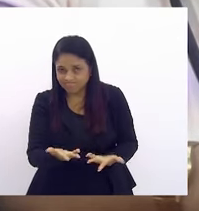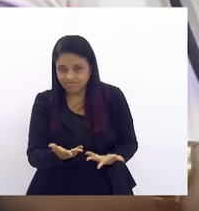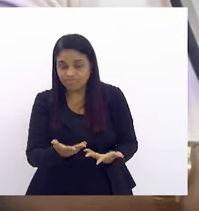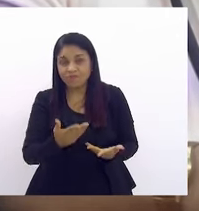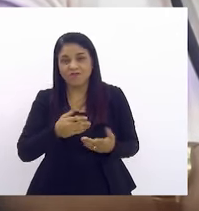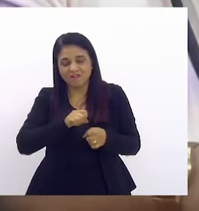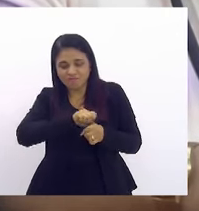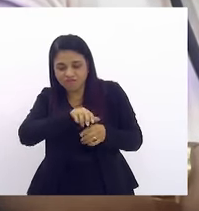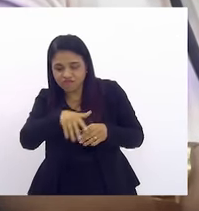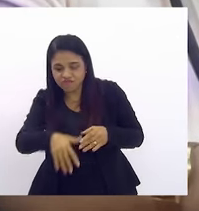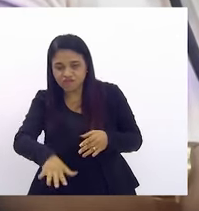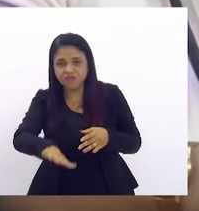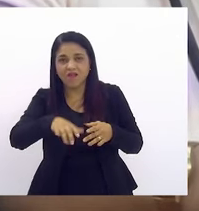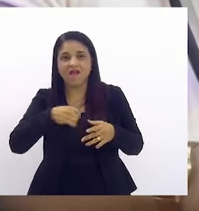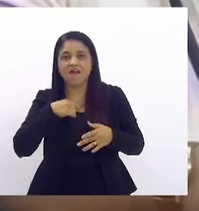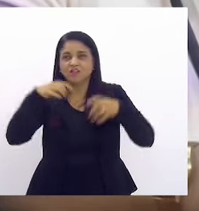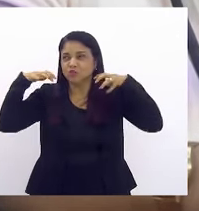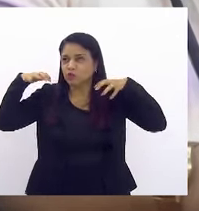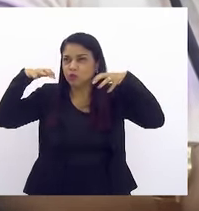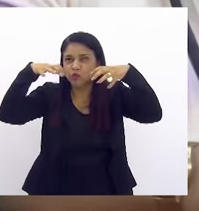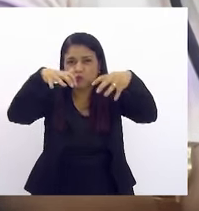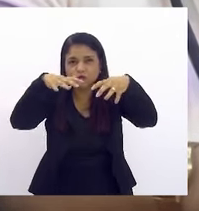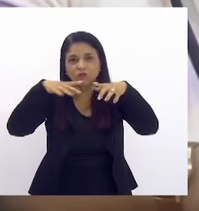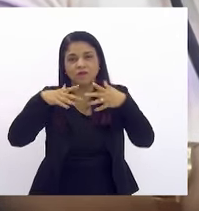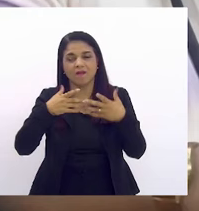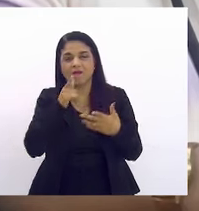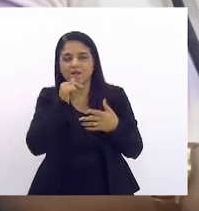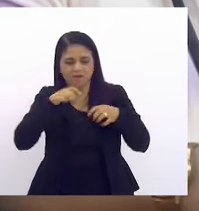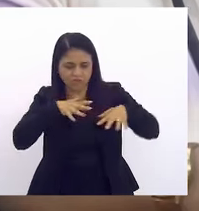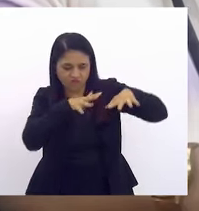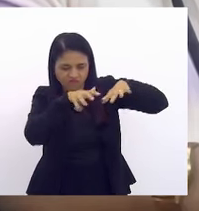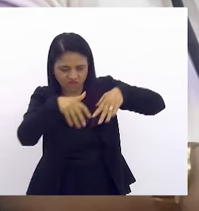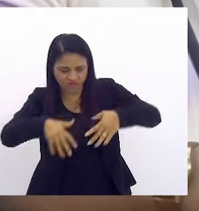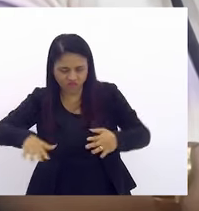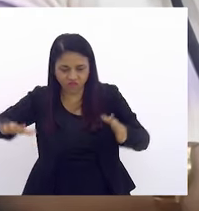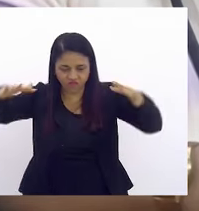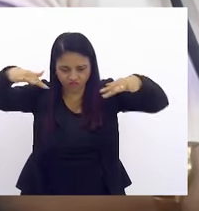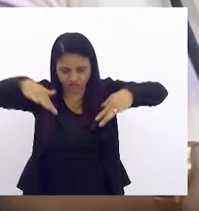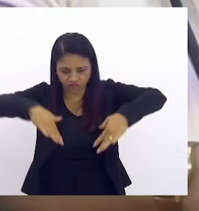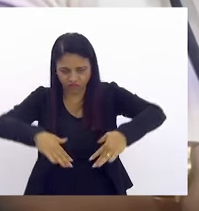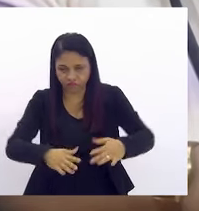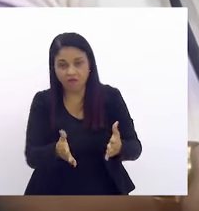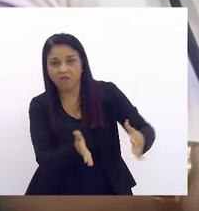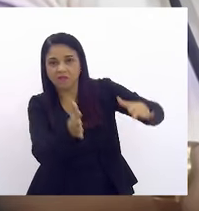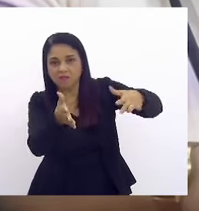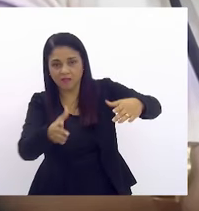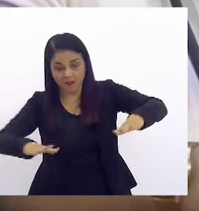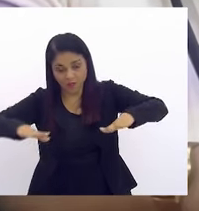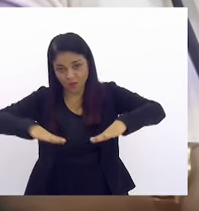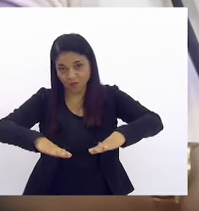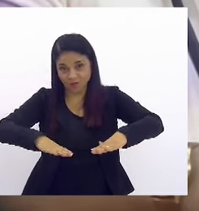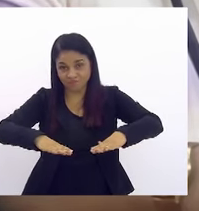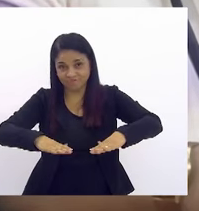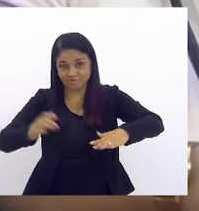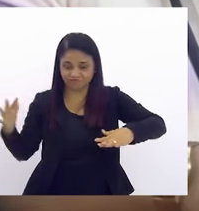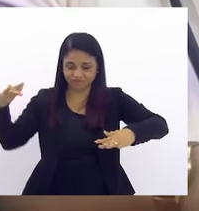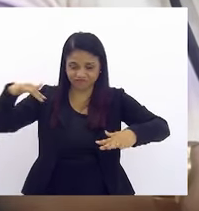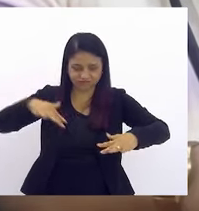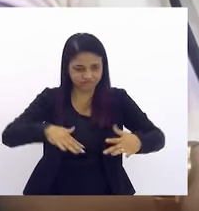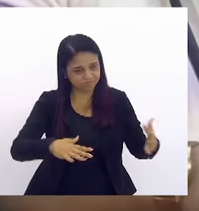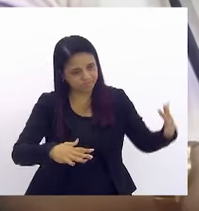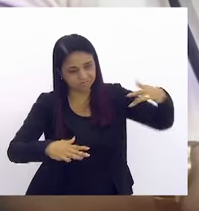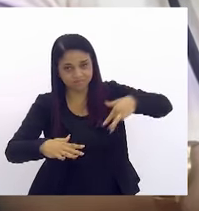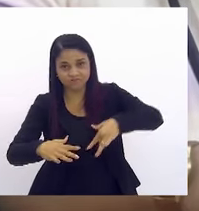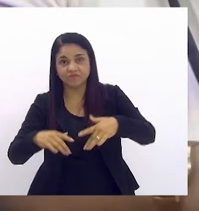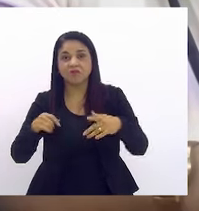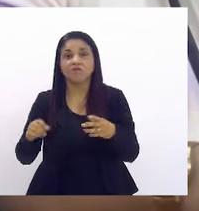a água de chuva vem, leva para dentro do rio joga dentro da lagoa. Mas a Sanemar está com a obra, e eu estou lá diretamente, vai construir duas hestes